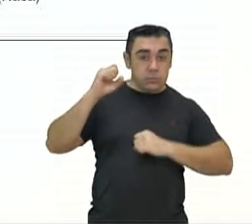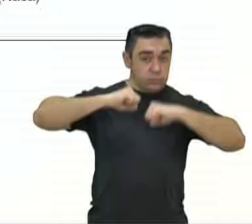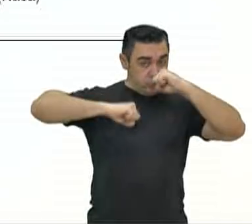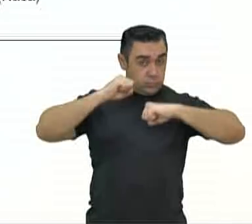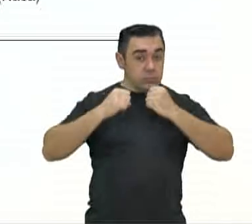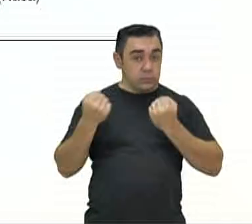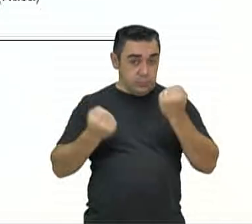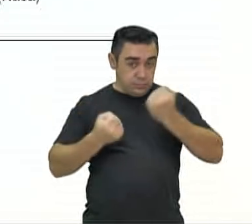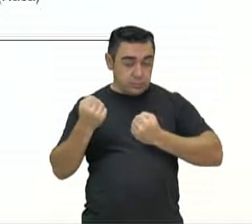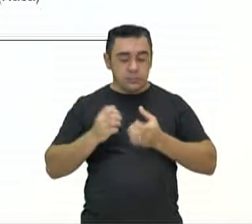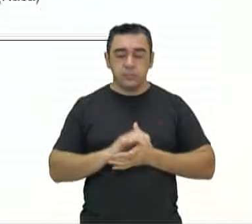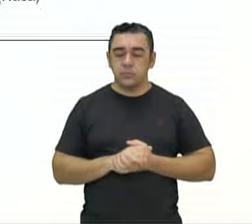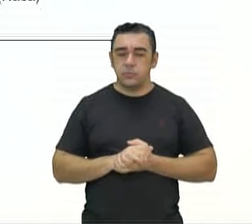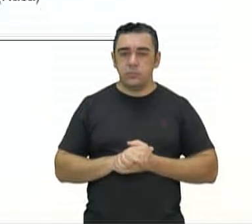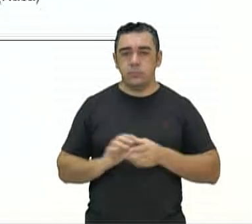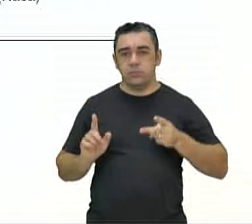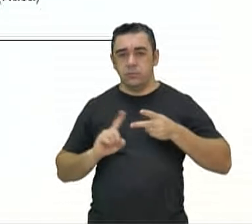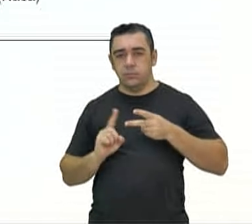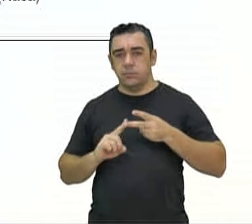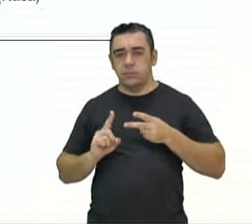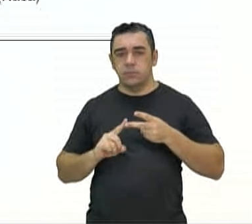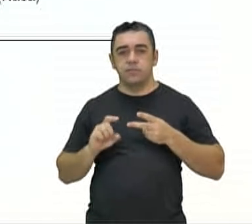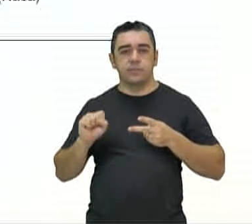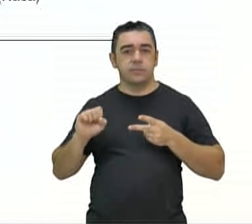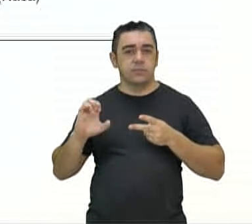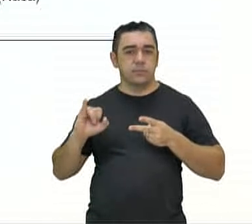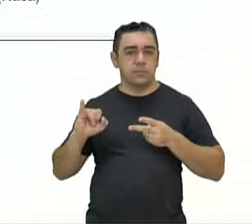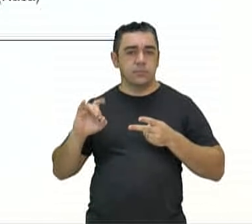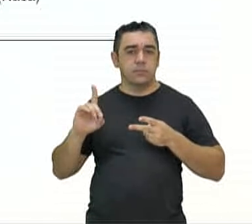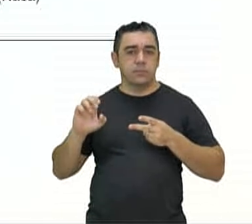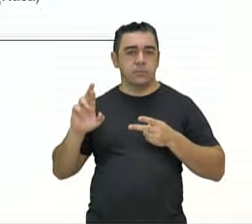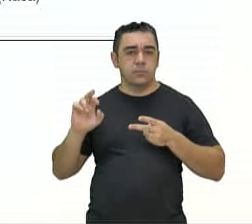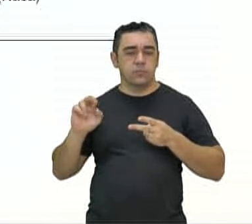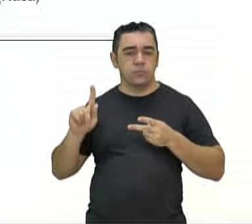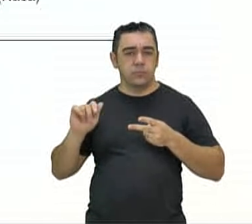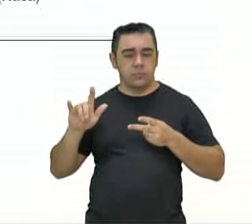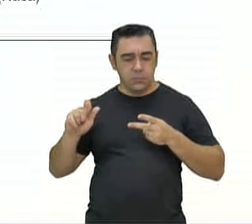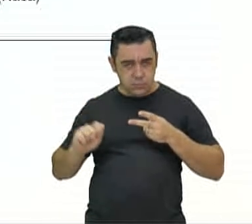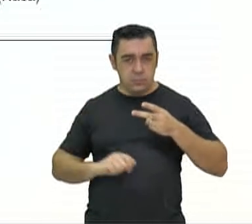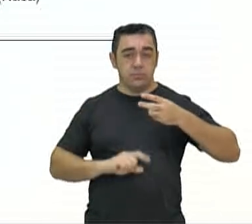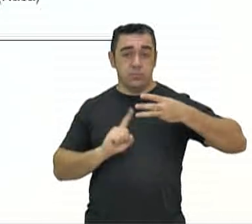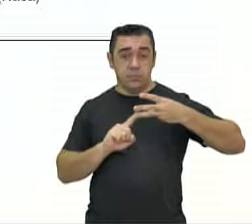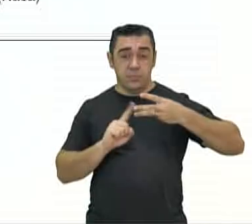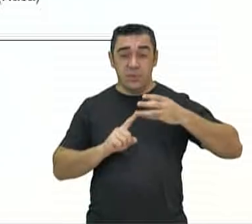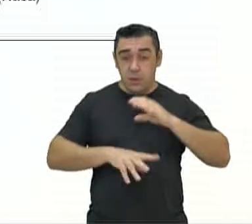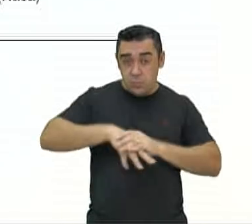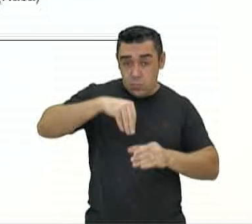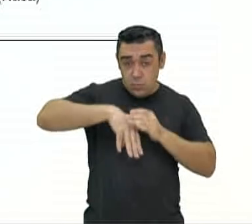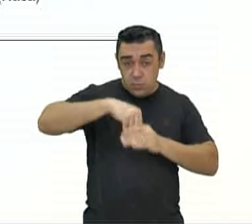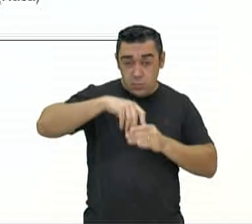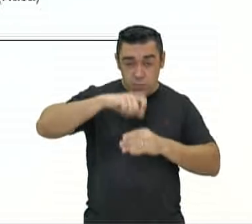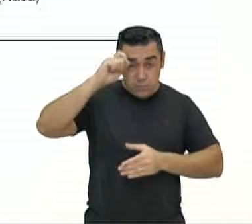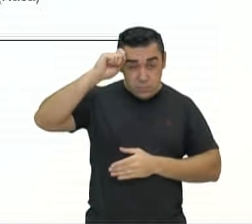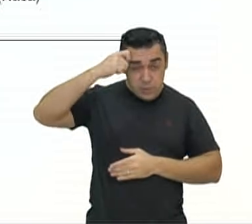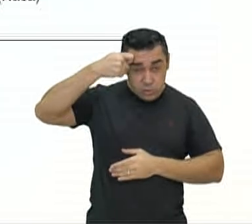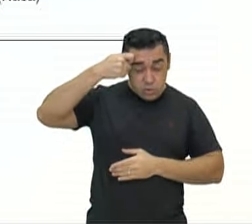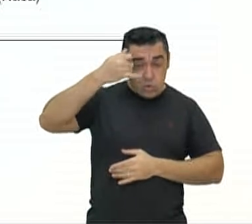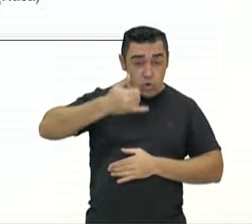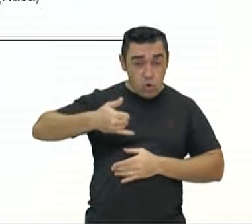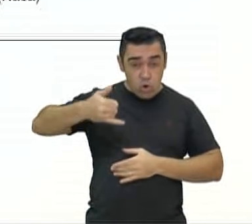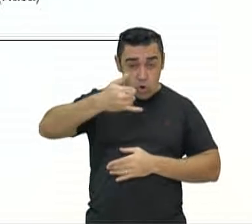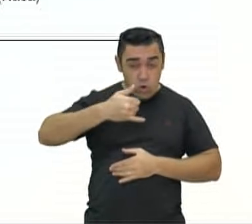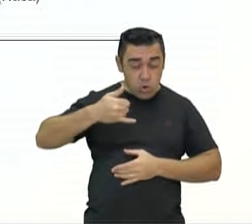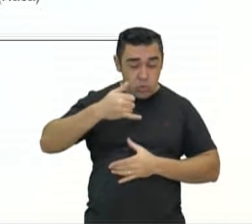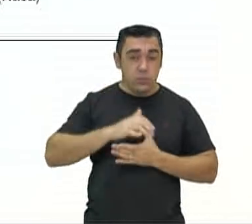ali, a siderurgia muito forte, ok? Petroquímica, por conta da região dos Grandes Lagos, bastante petróleo